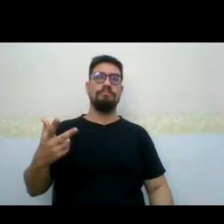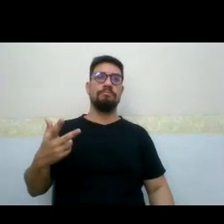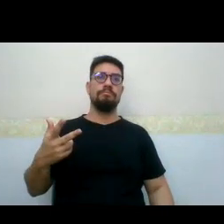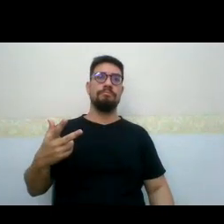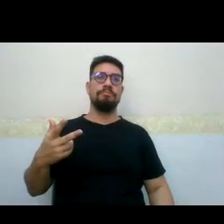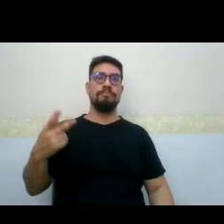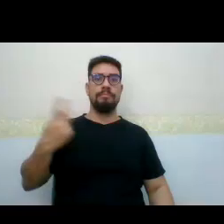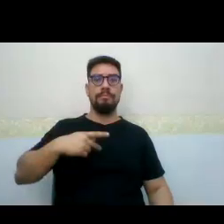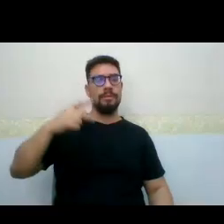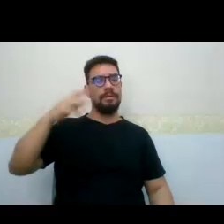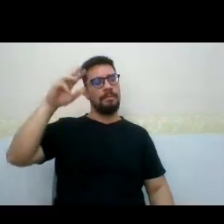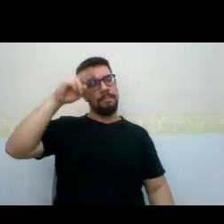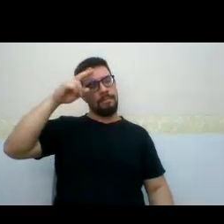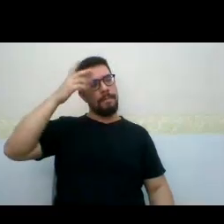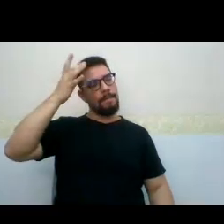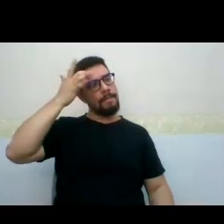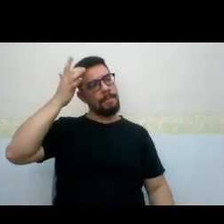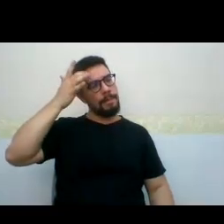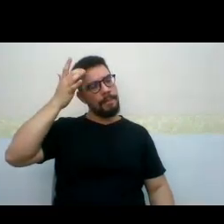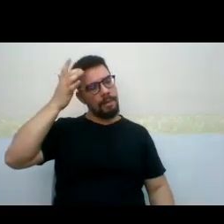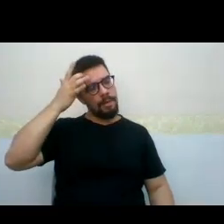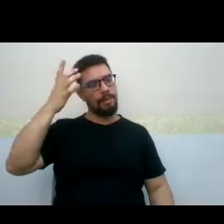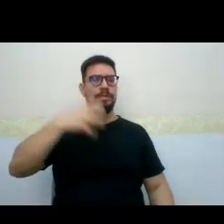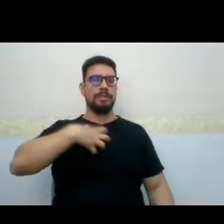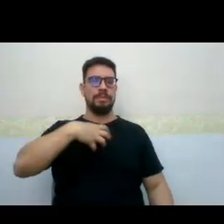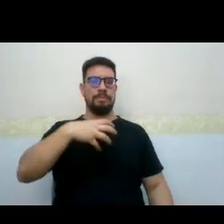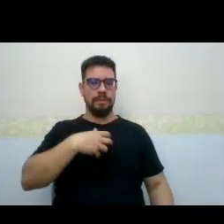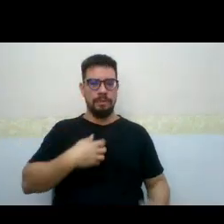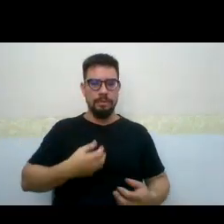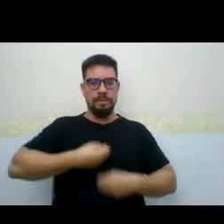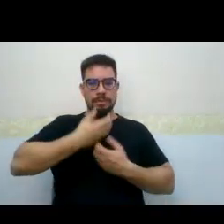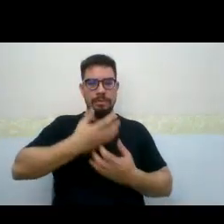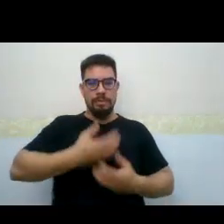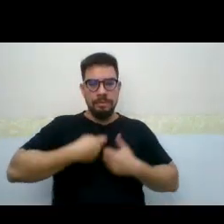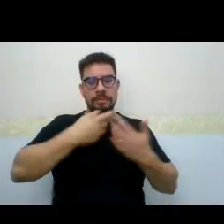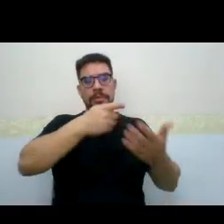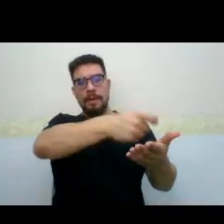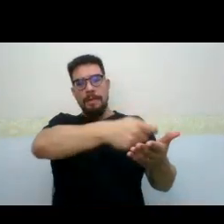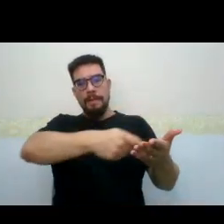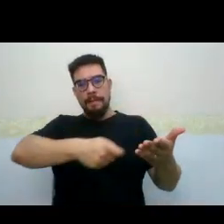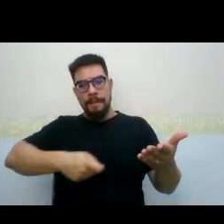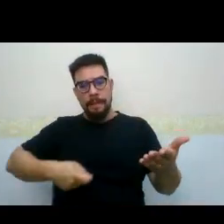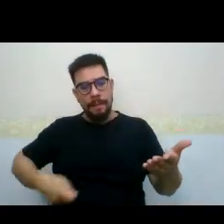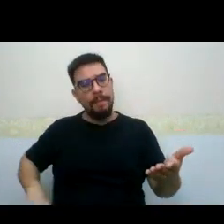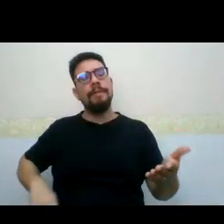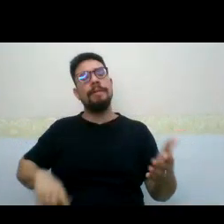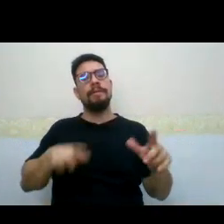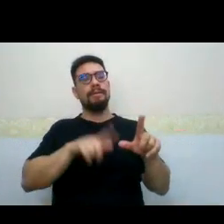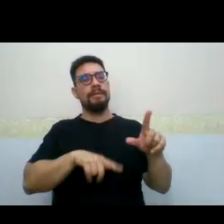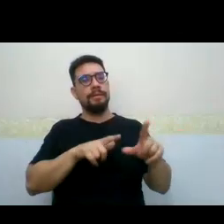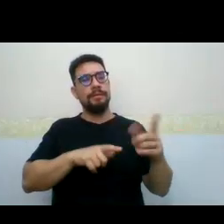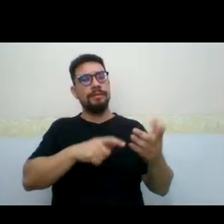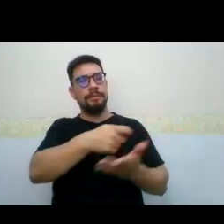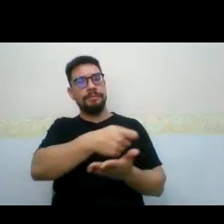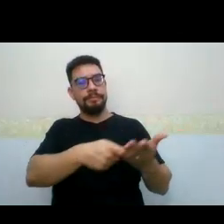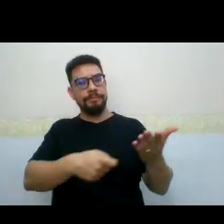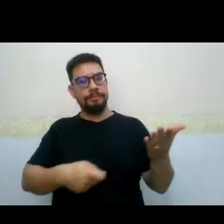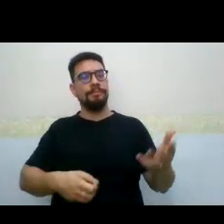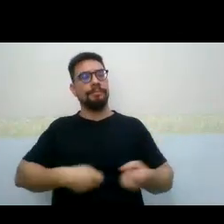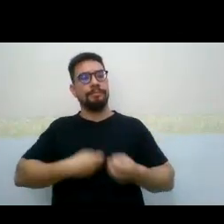da sua memória, dos seus sentimentos, e ela vai expressando em letras, em textos, e